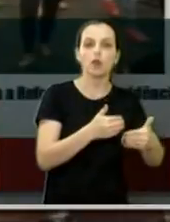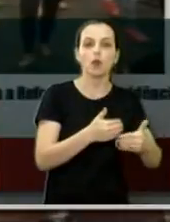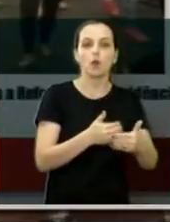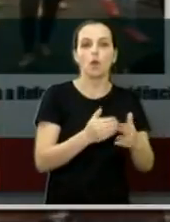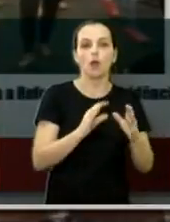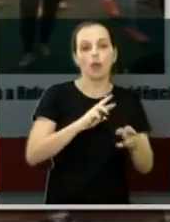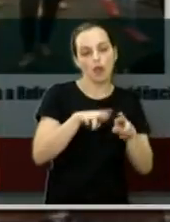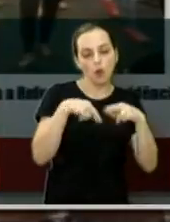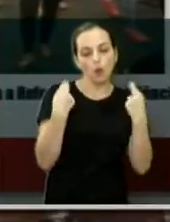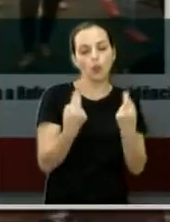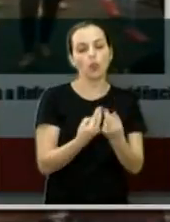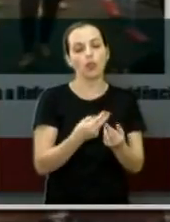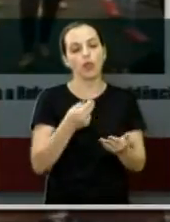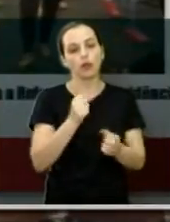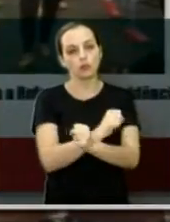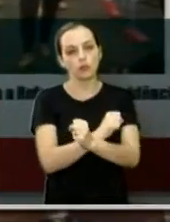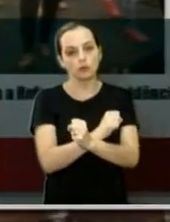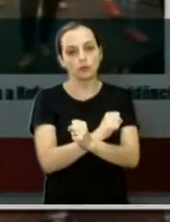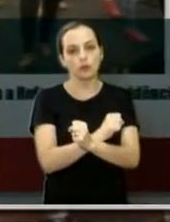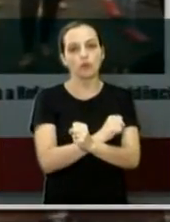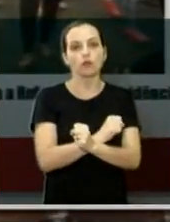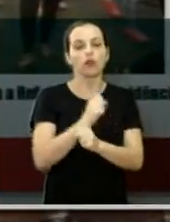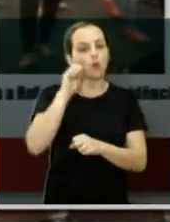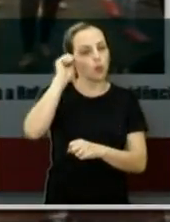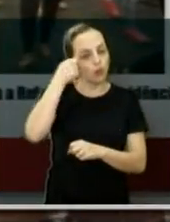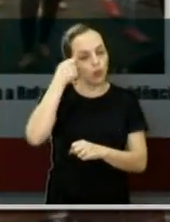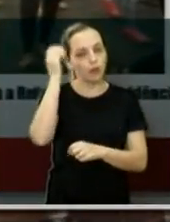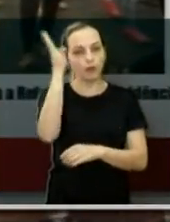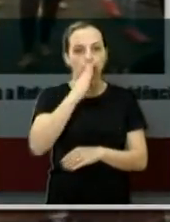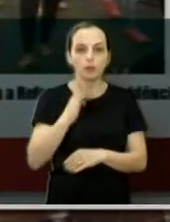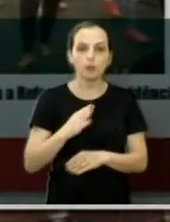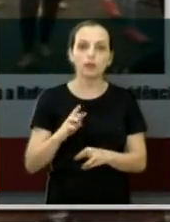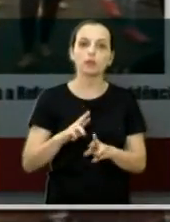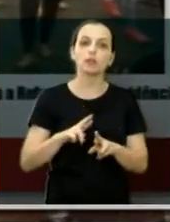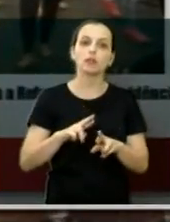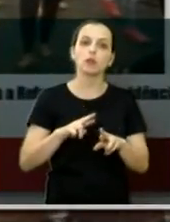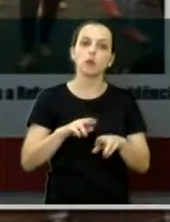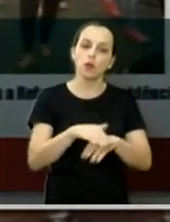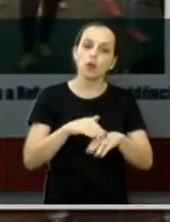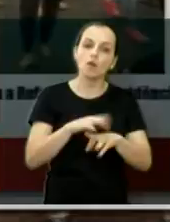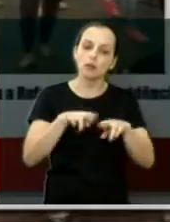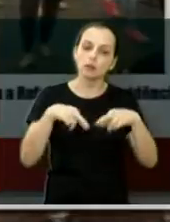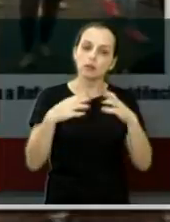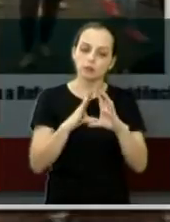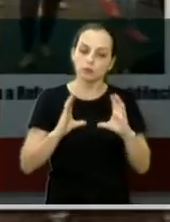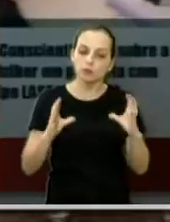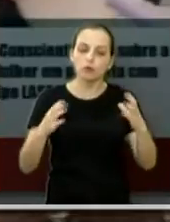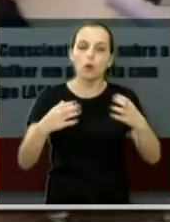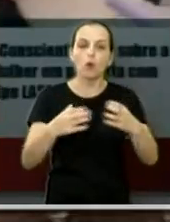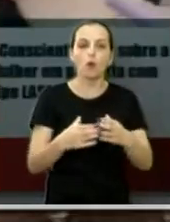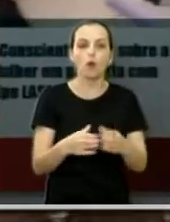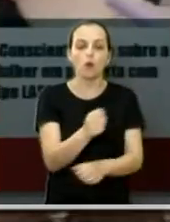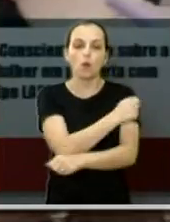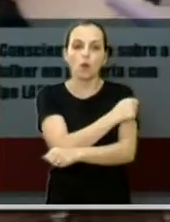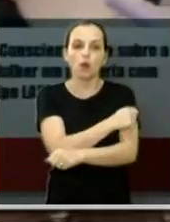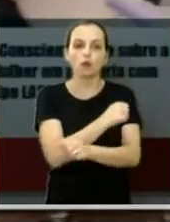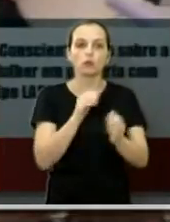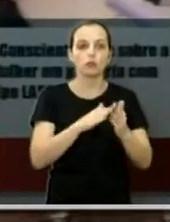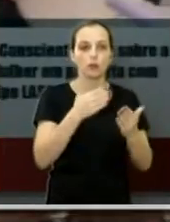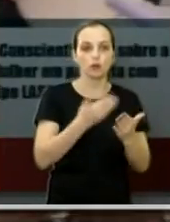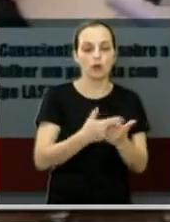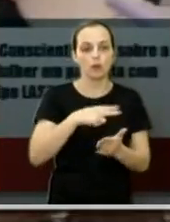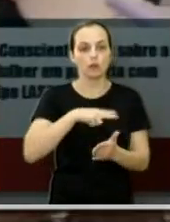sobre a escravidão negra no Brasil. E também fizemos uma roda de conversa com os alunos da Escola Interativo, qual eles nos chamaram até lá para